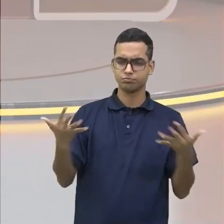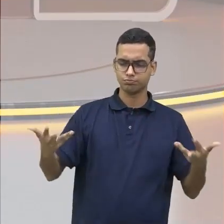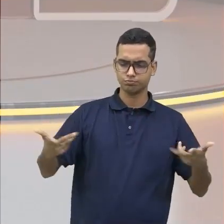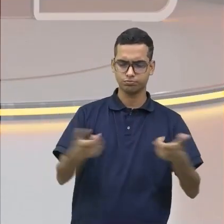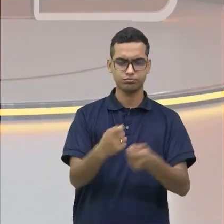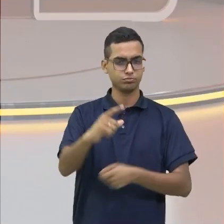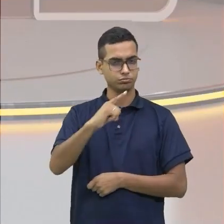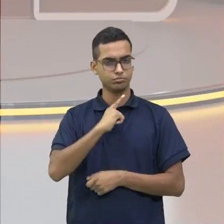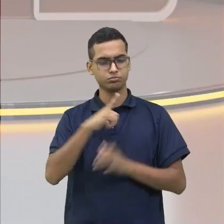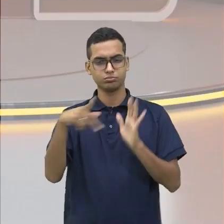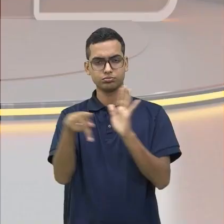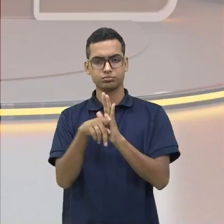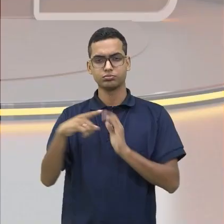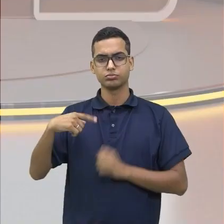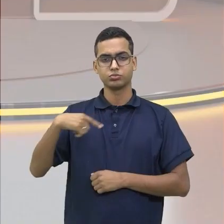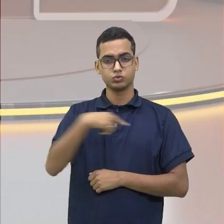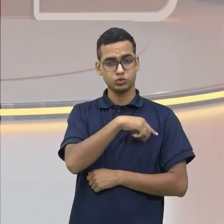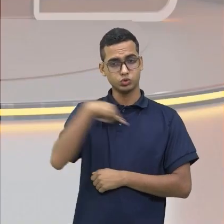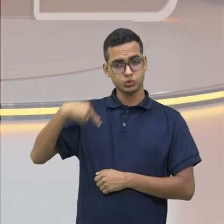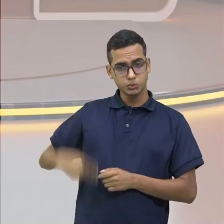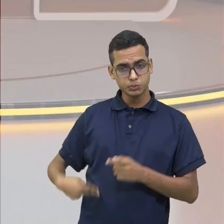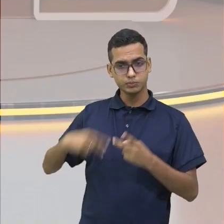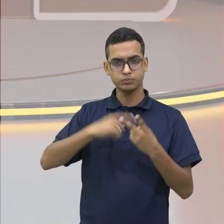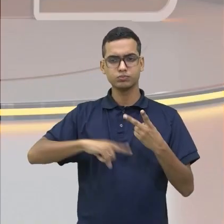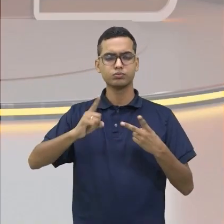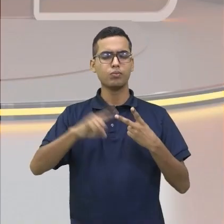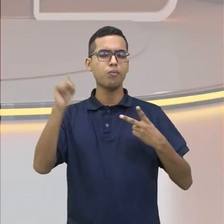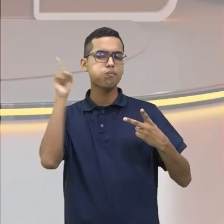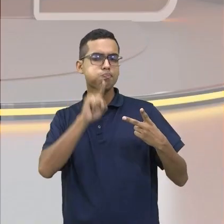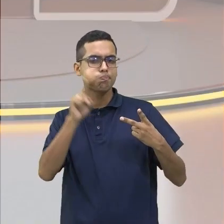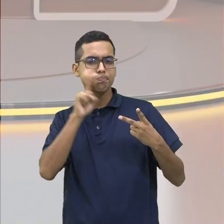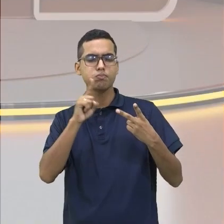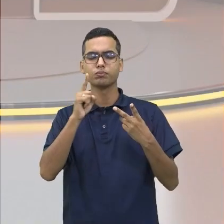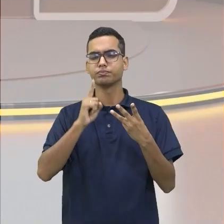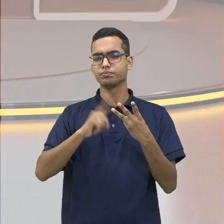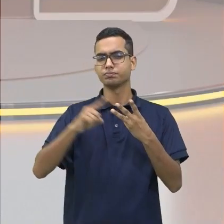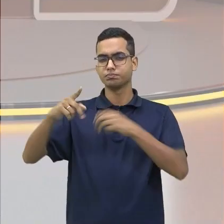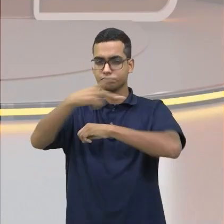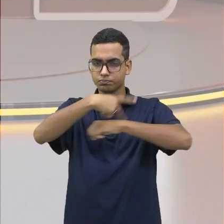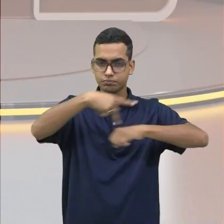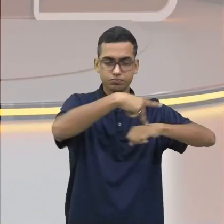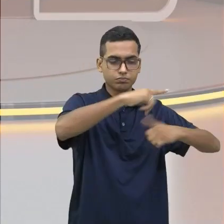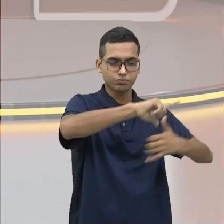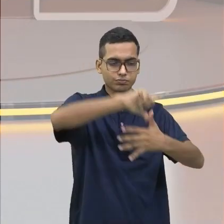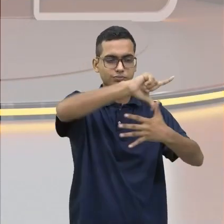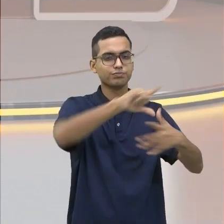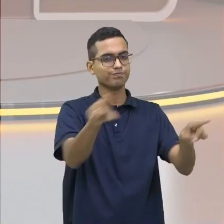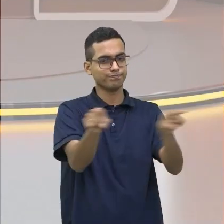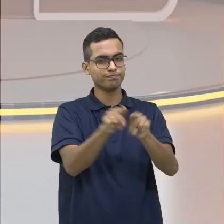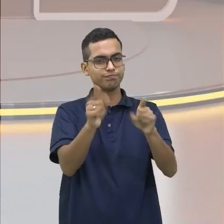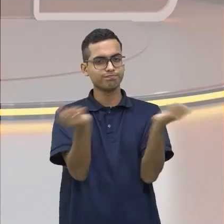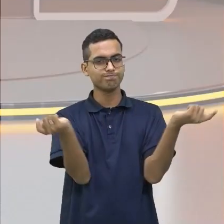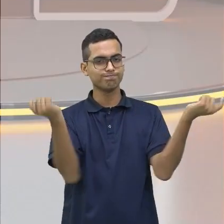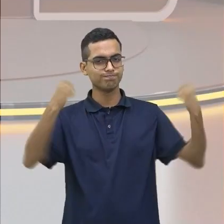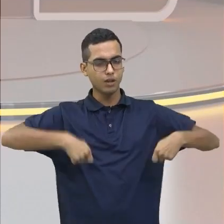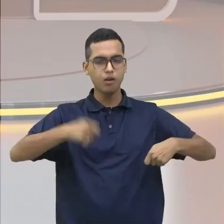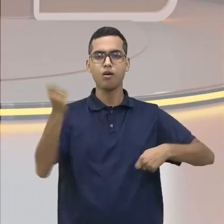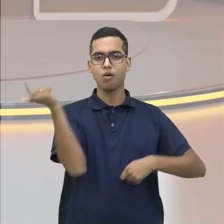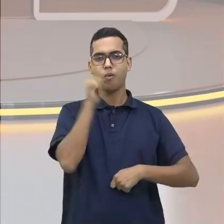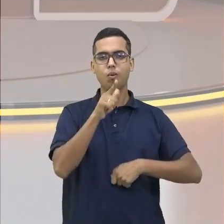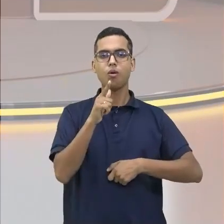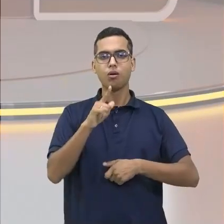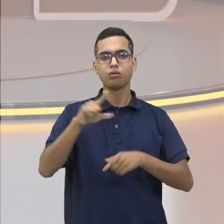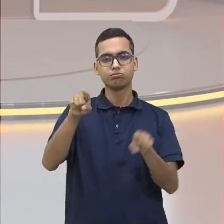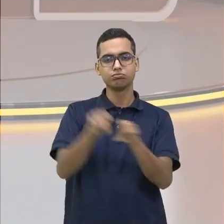Médio, da China, dos Estados Unidos. Os países da América Latina, elas também acabam se destacando nessa